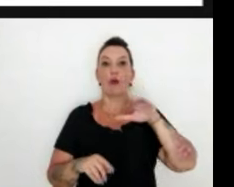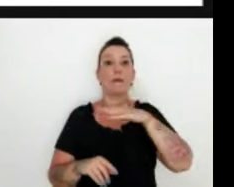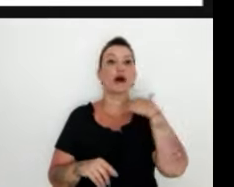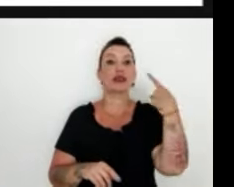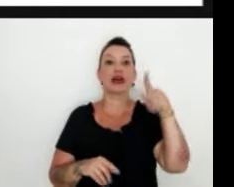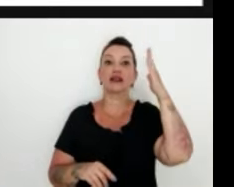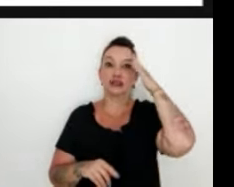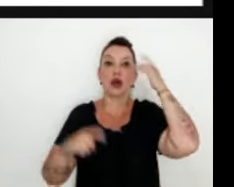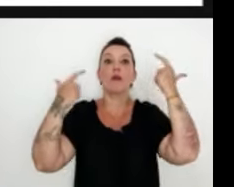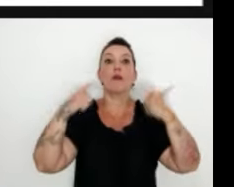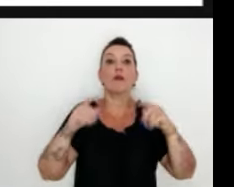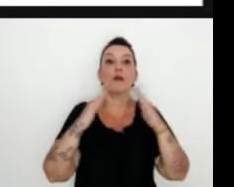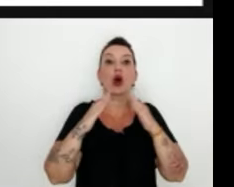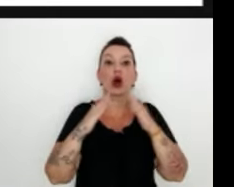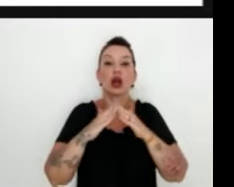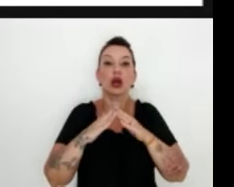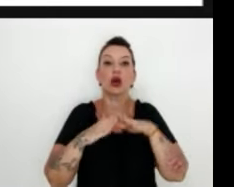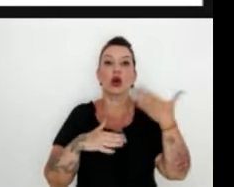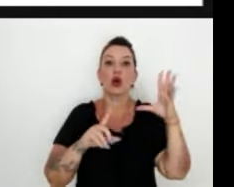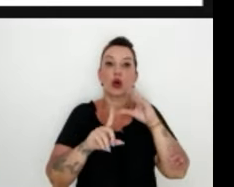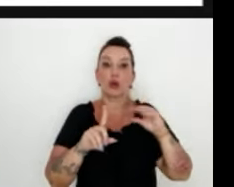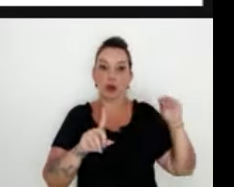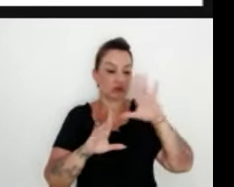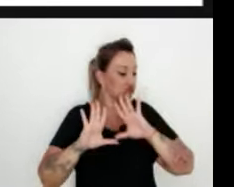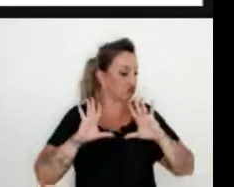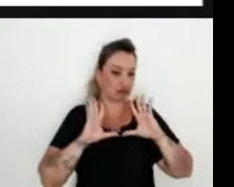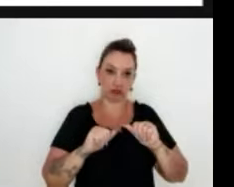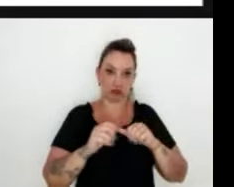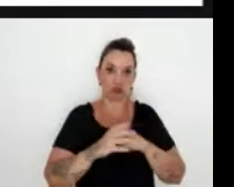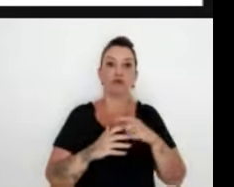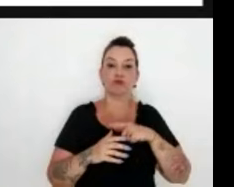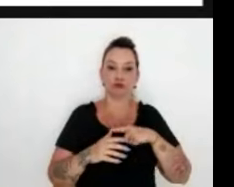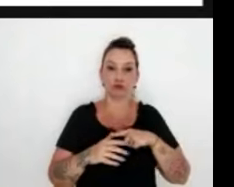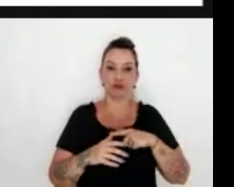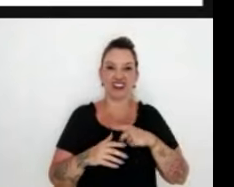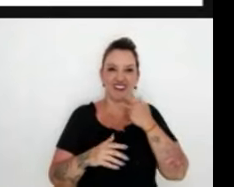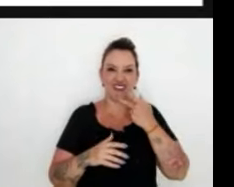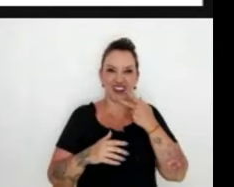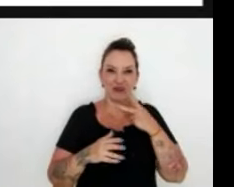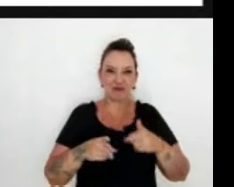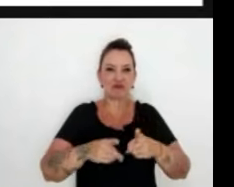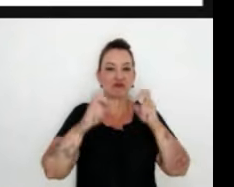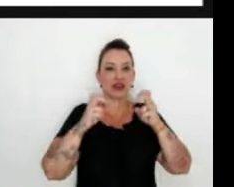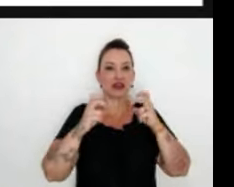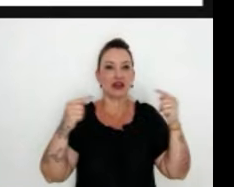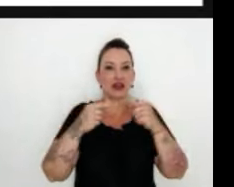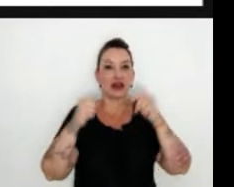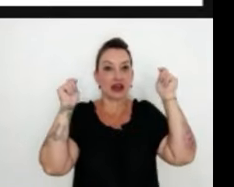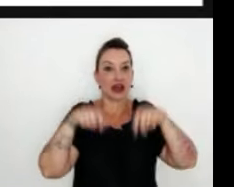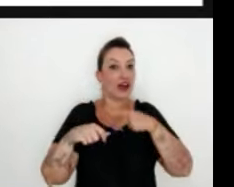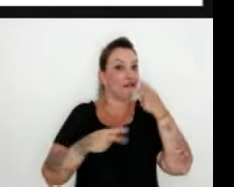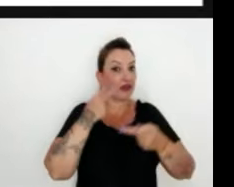mora", ou "ameaça de estupro". Há uma clara conotação em associar a capacidade de falar ou